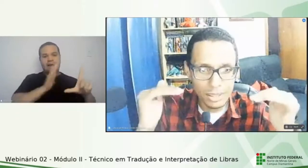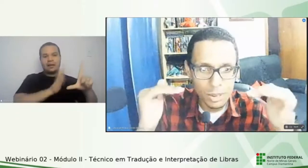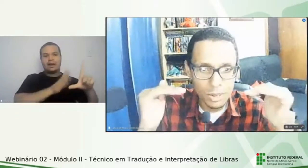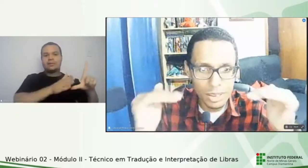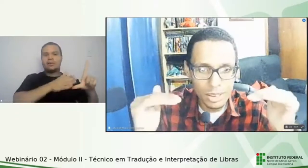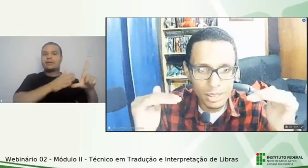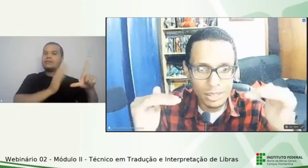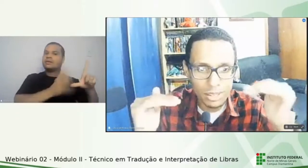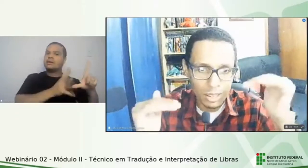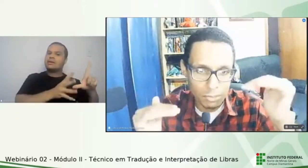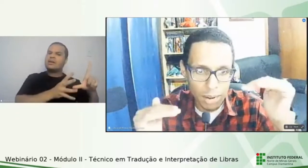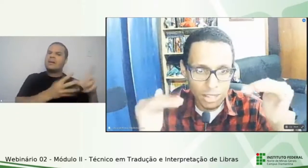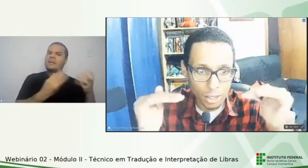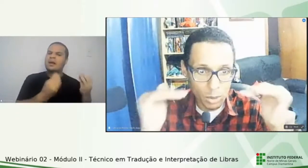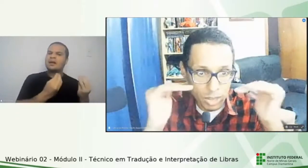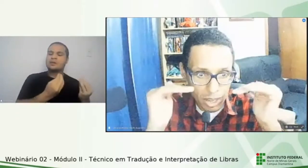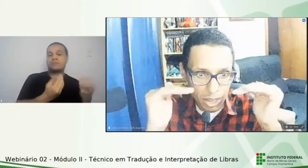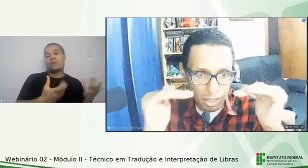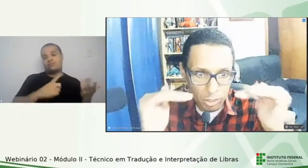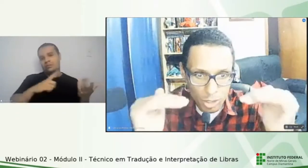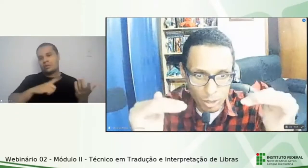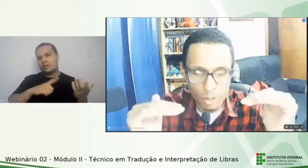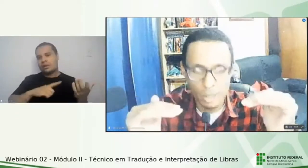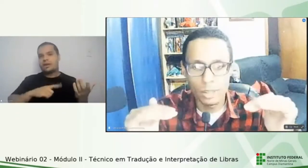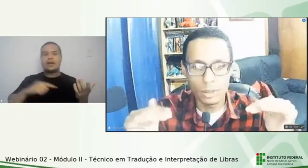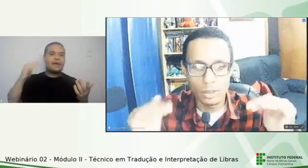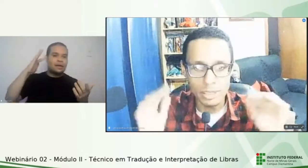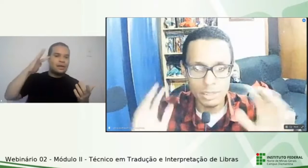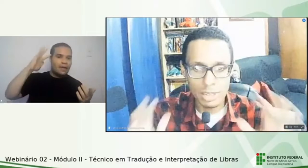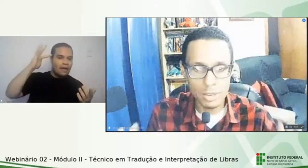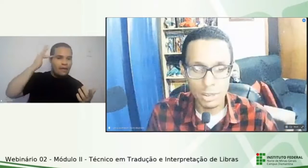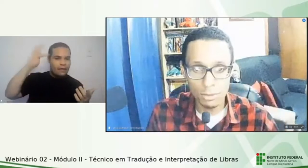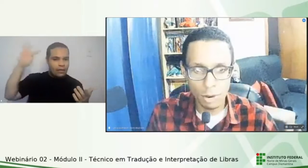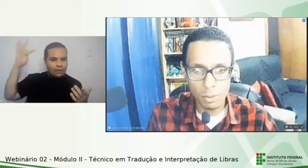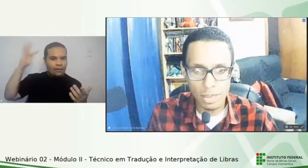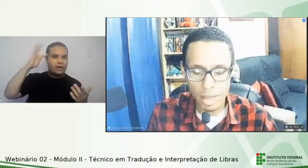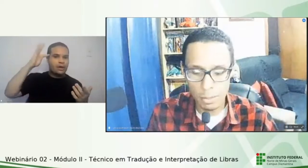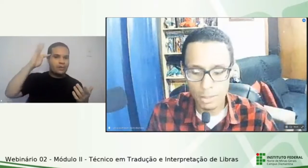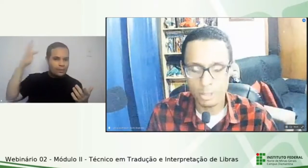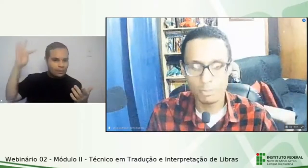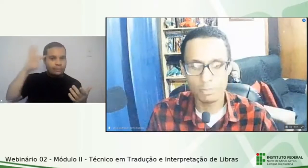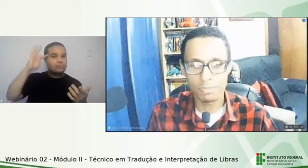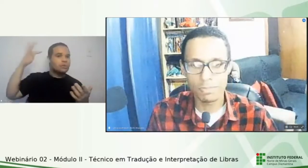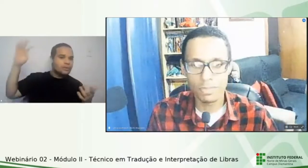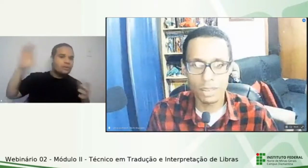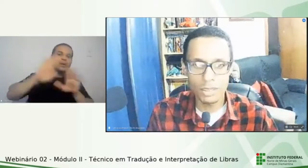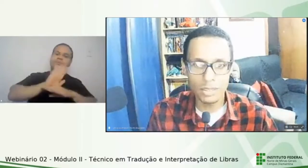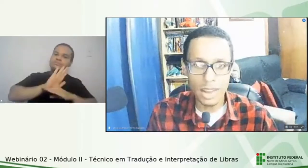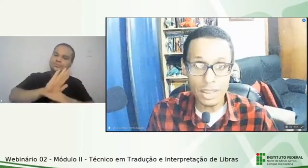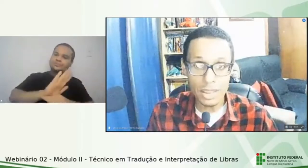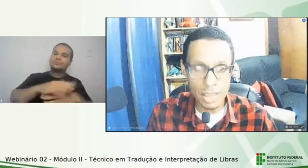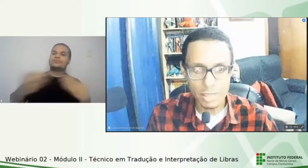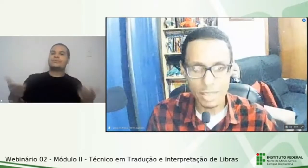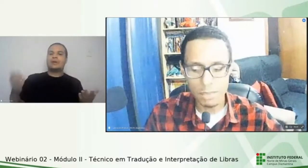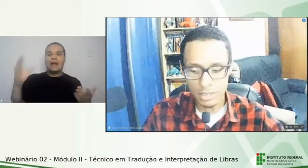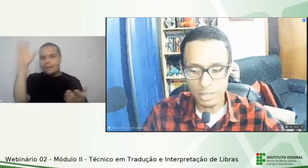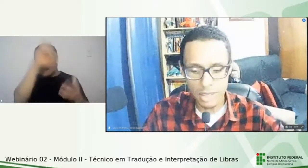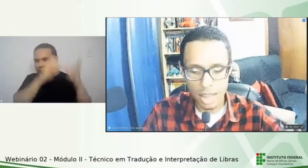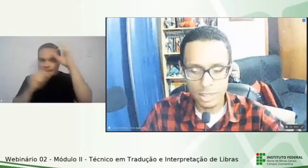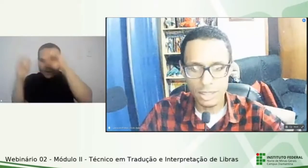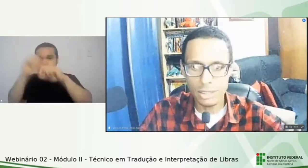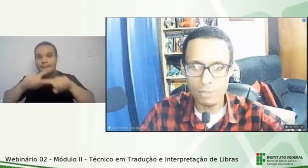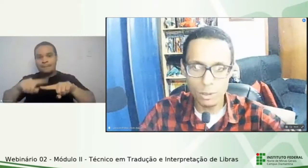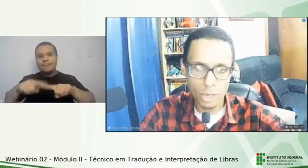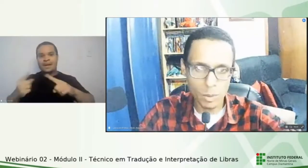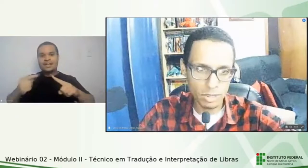e teoria, né? Prática e teoria tem que andar juntinho. Então, Letras Libras não forma intérprete. Será que na minha